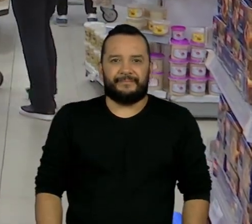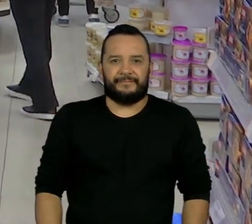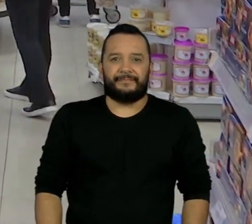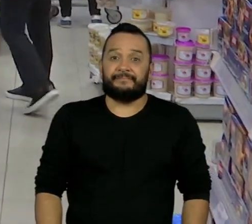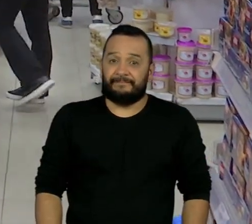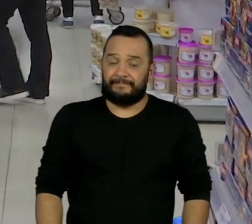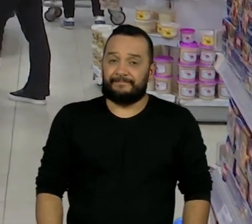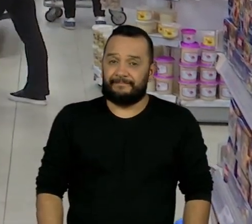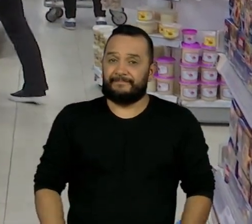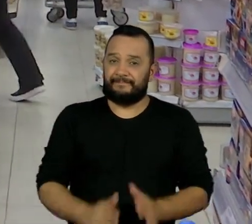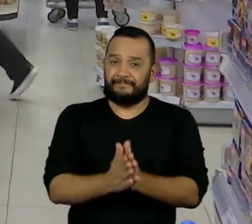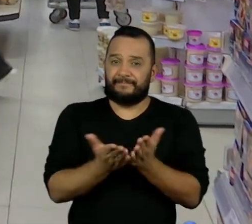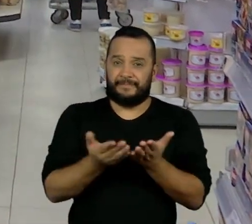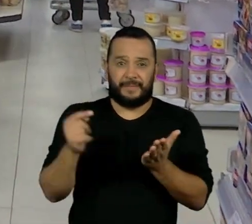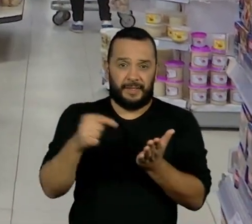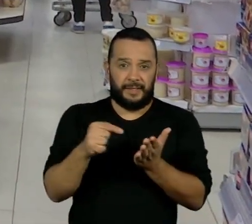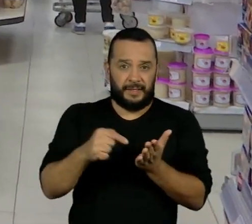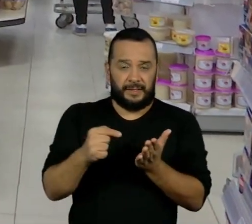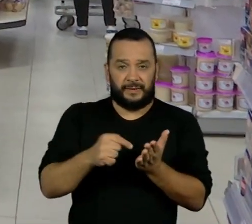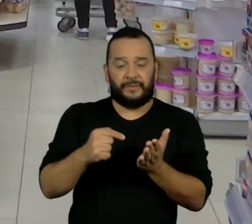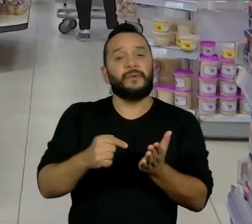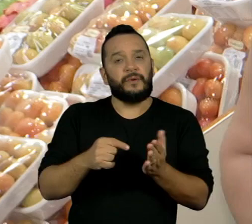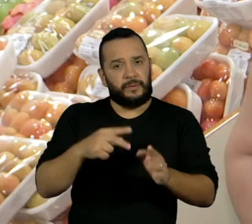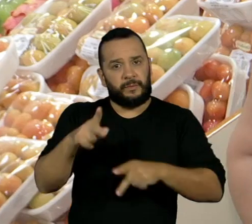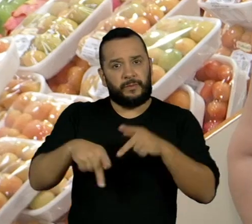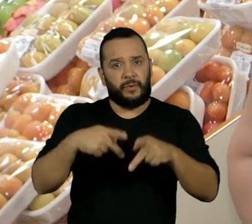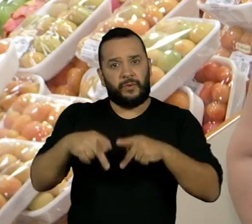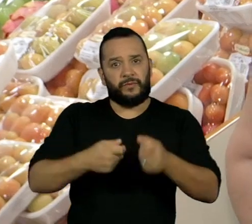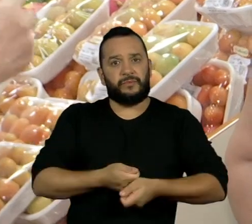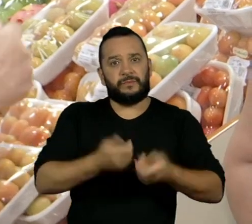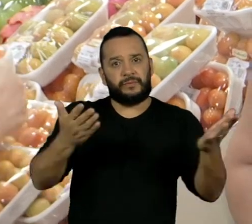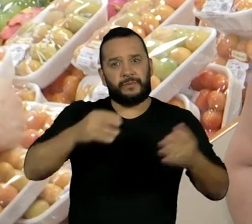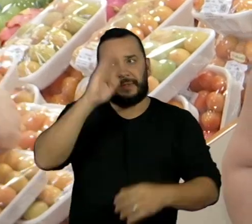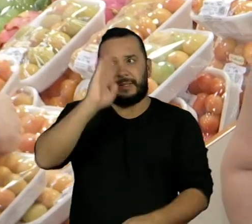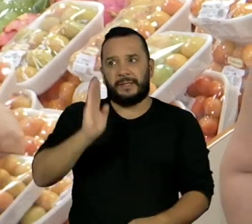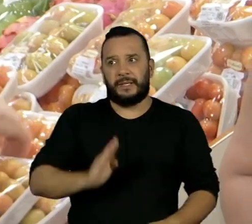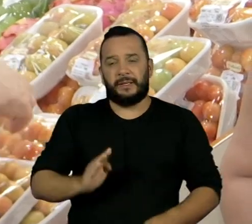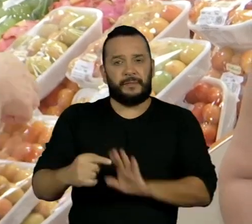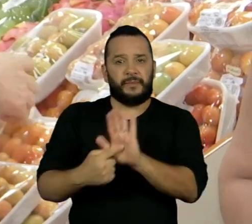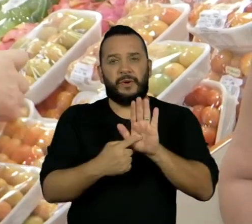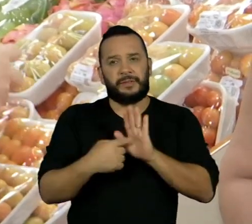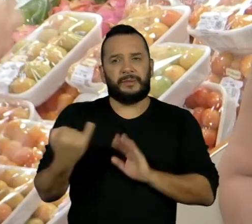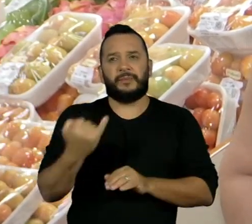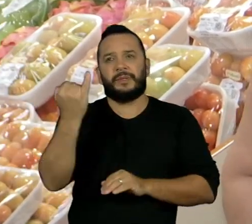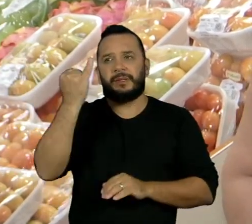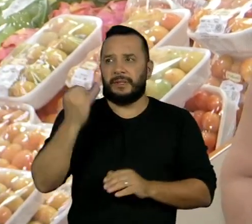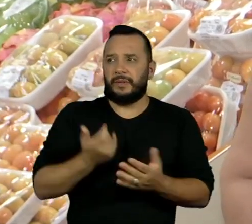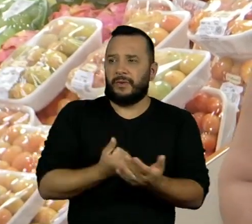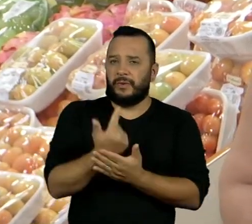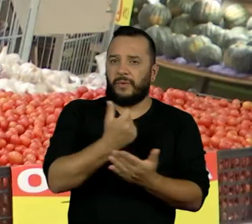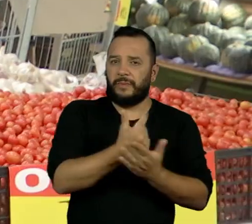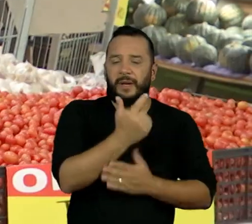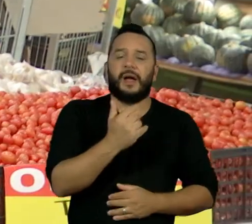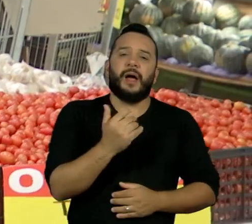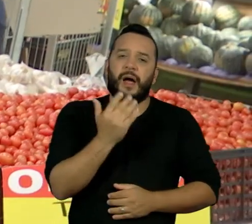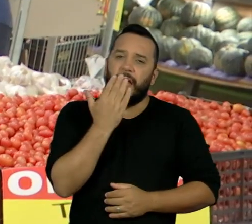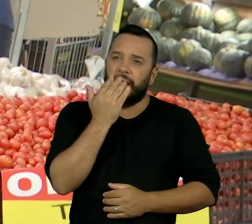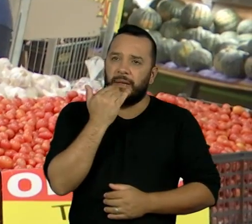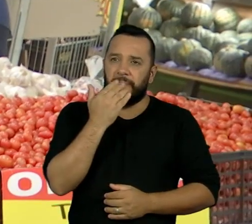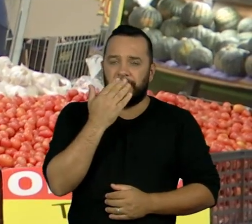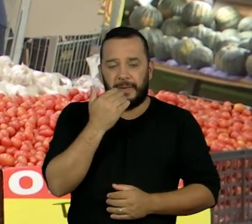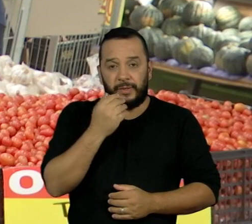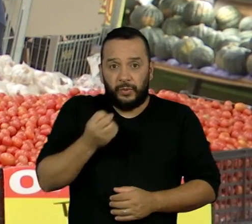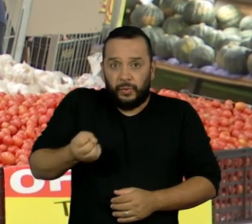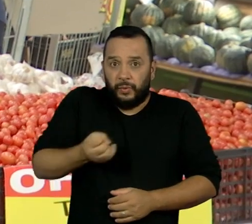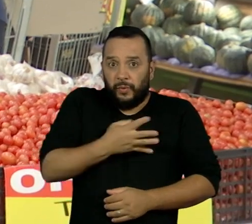O Guia Alimentar para a População Brasileira, que reforça a importância de consumir alimentos frescos, como